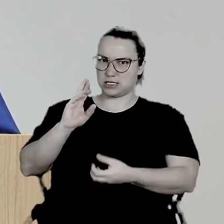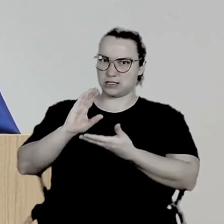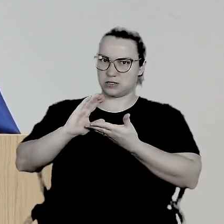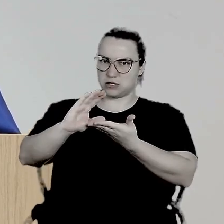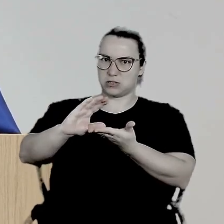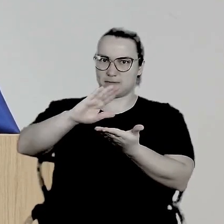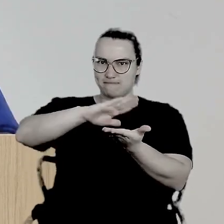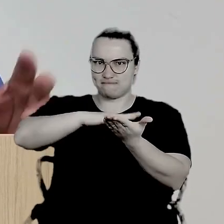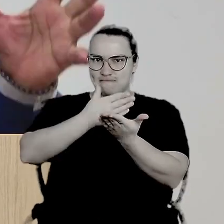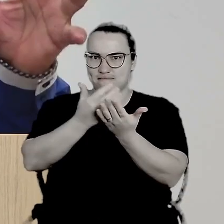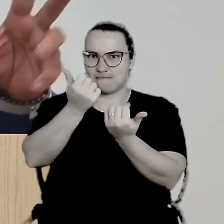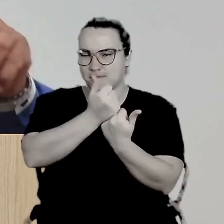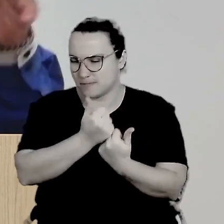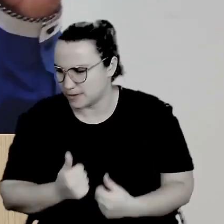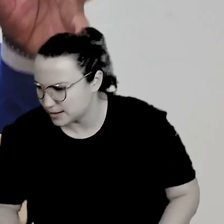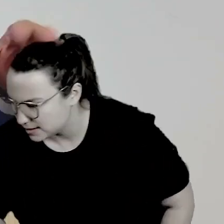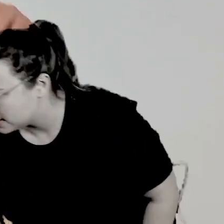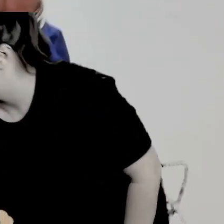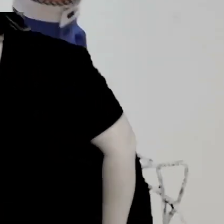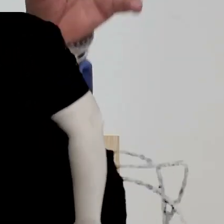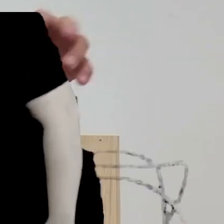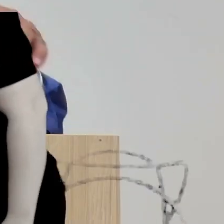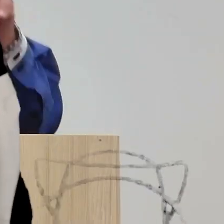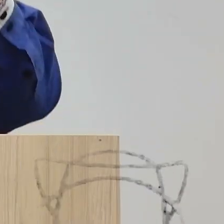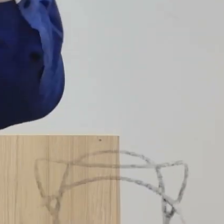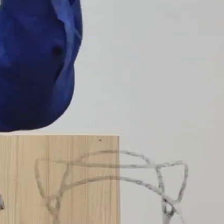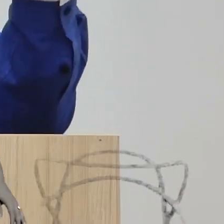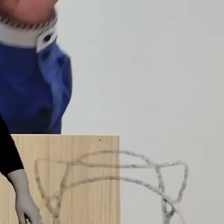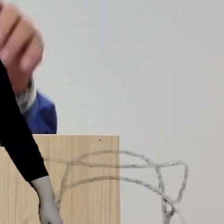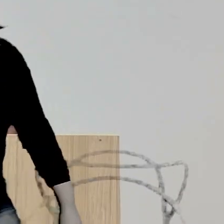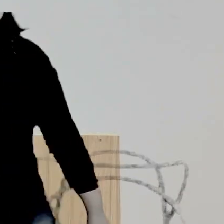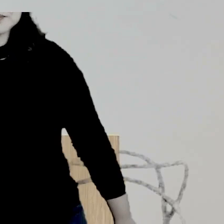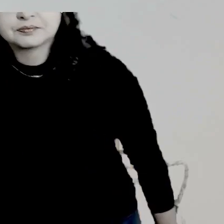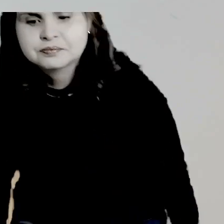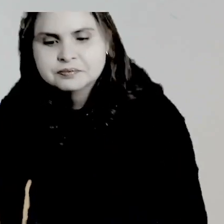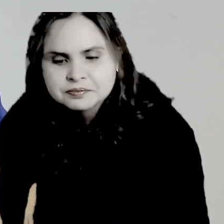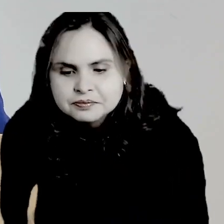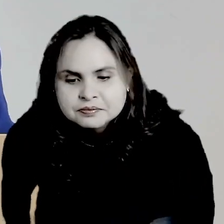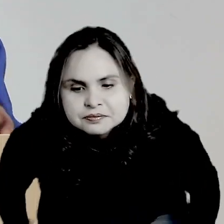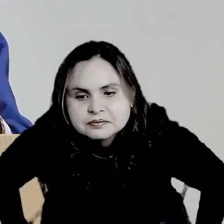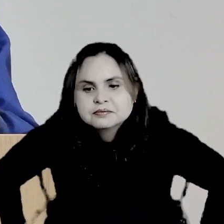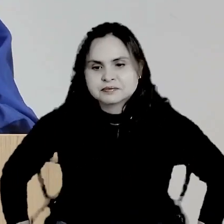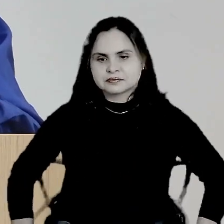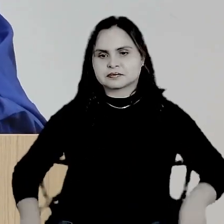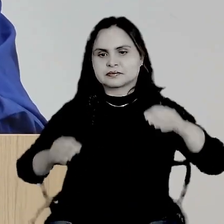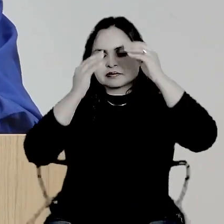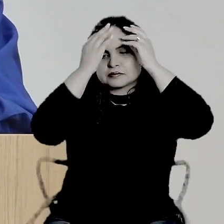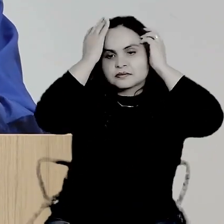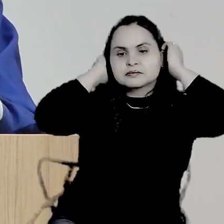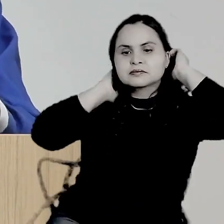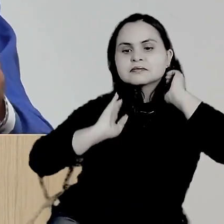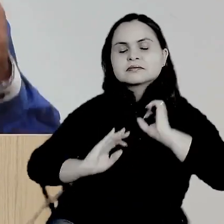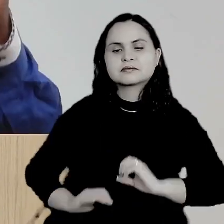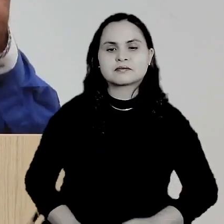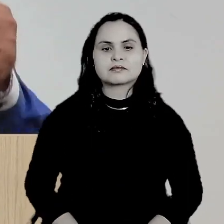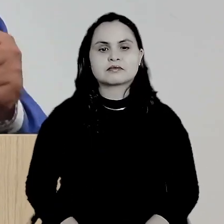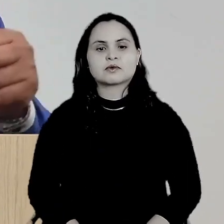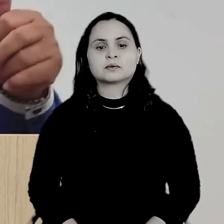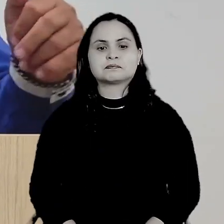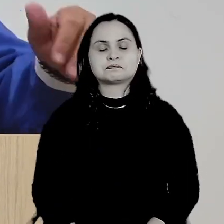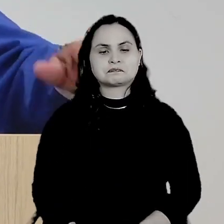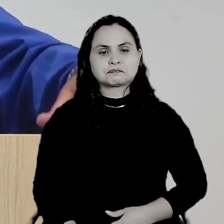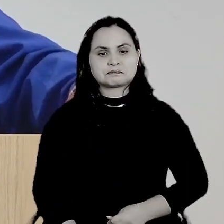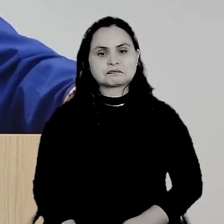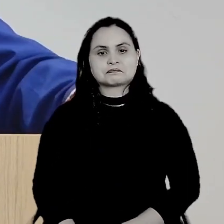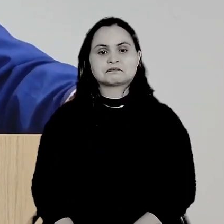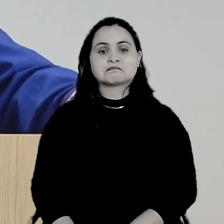isso. Chega com o CNPJ limpinho, com o CNPJ zerado, faz um